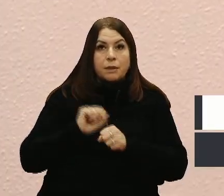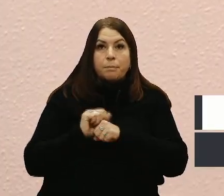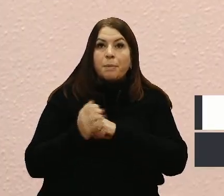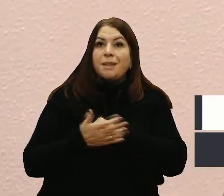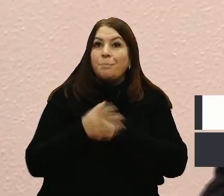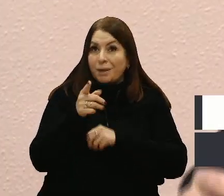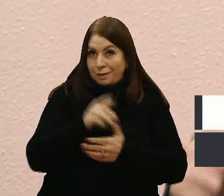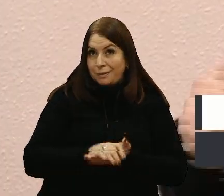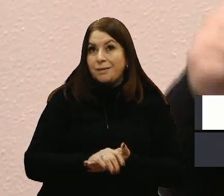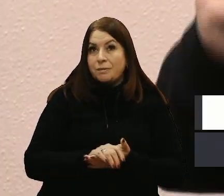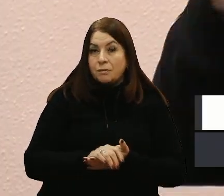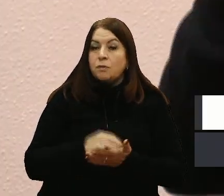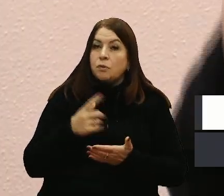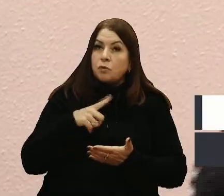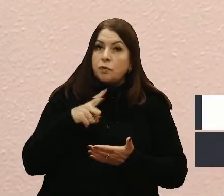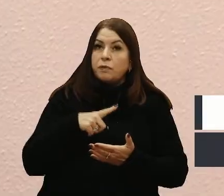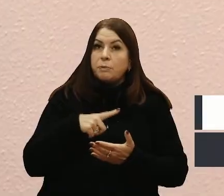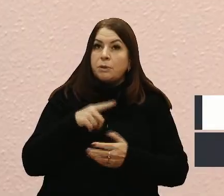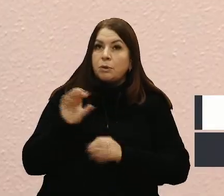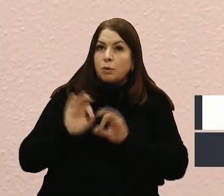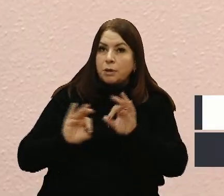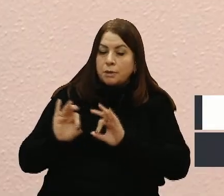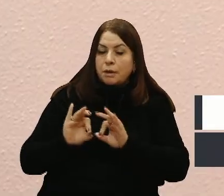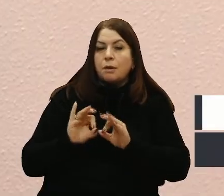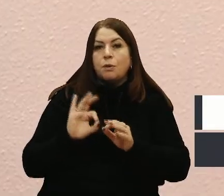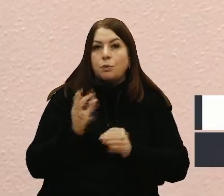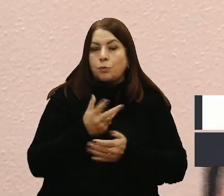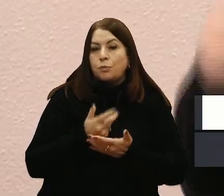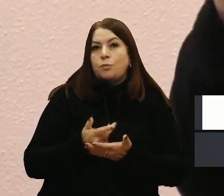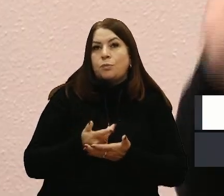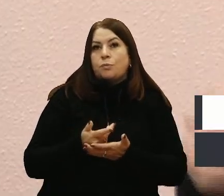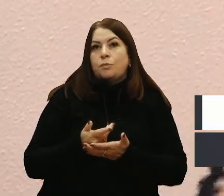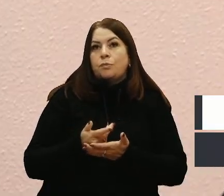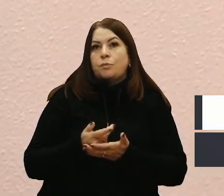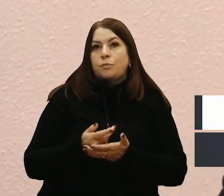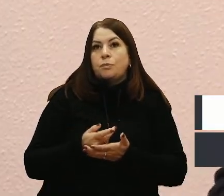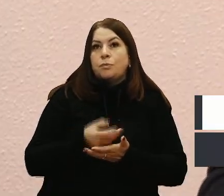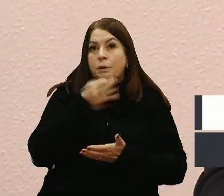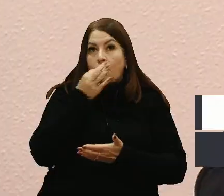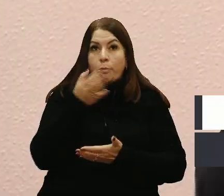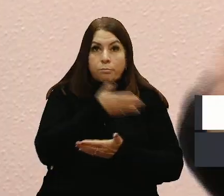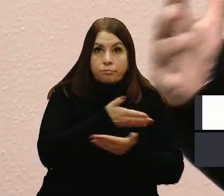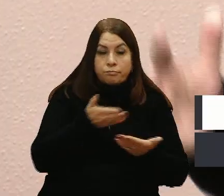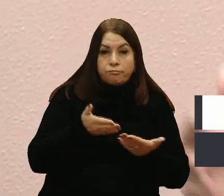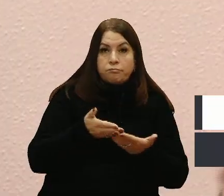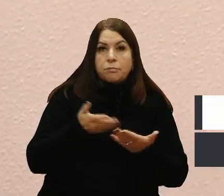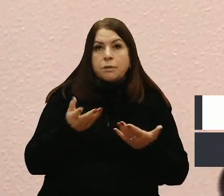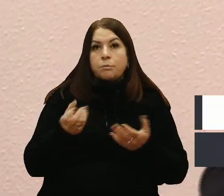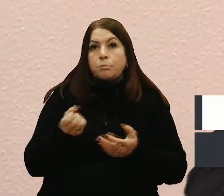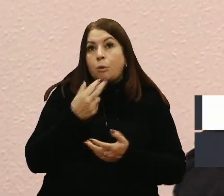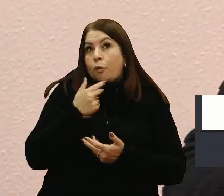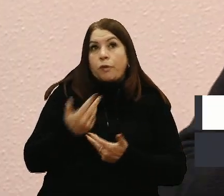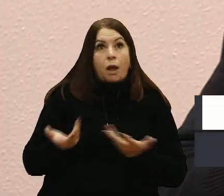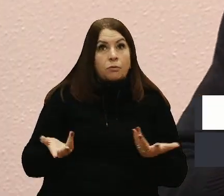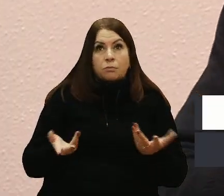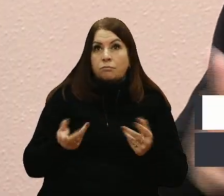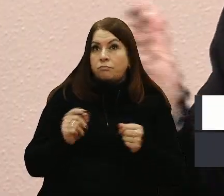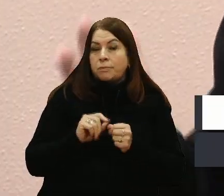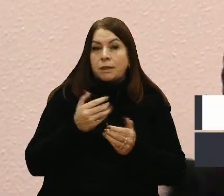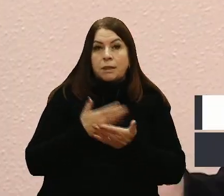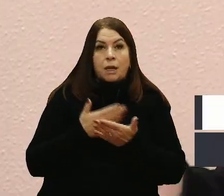pandemia, em que nós tivemos que regular, dar pareceres por uma novidade, que era fazer